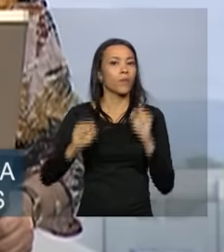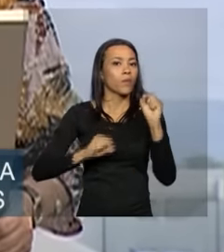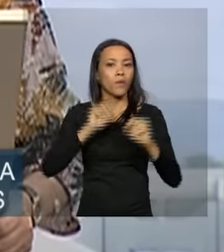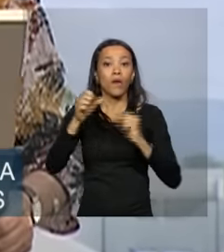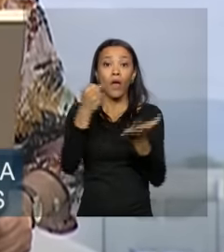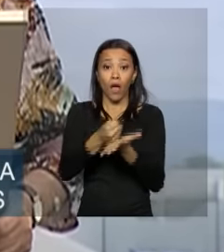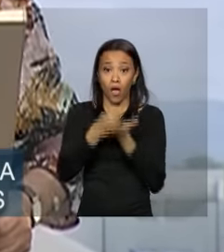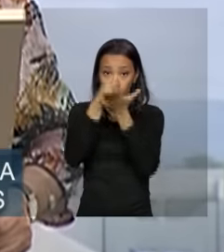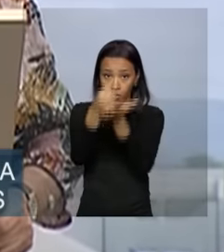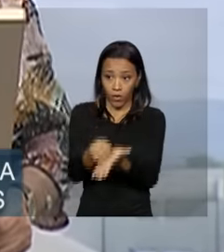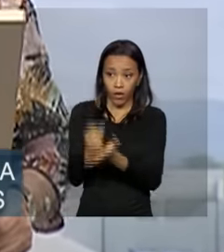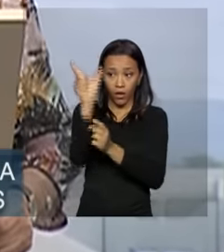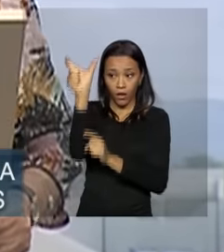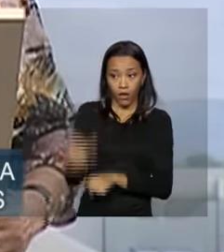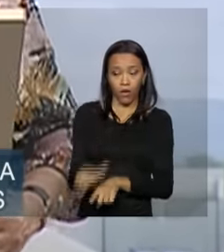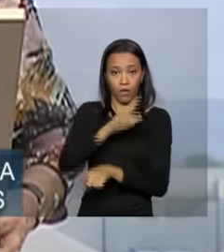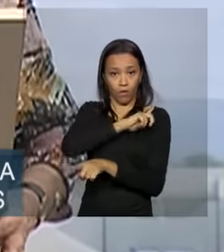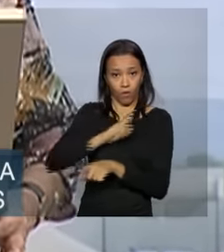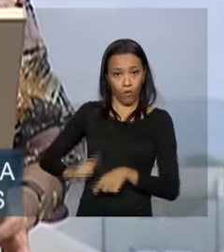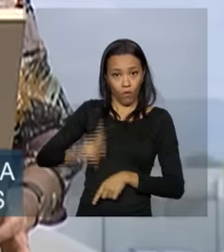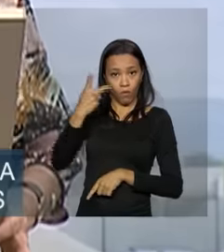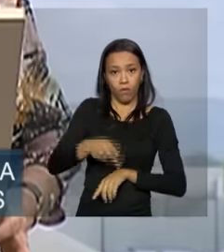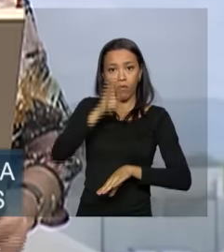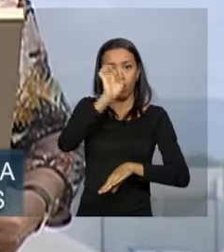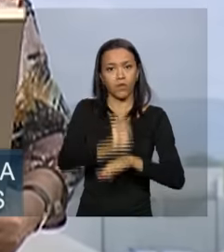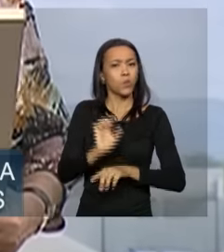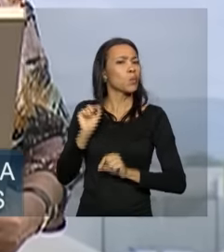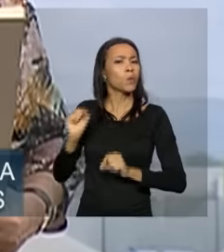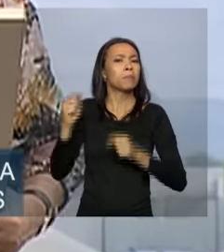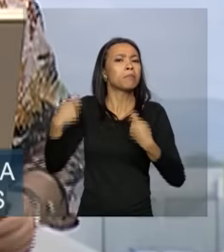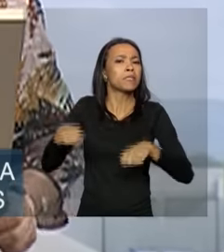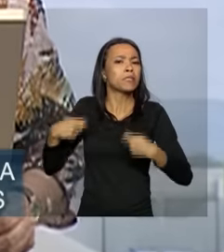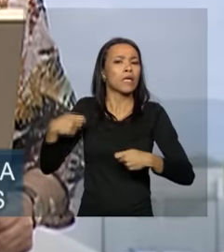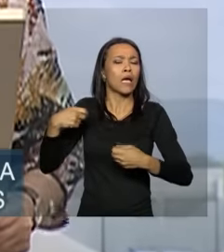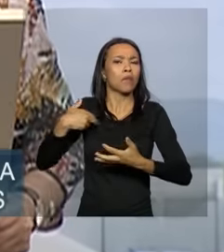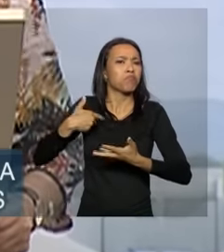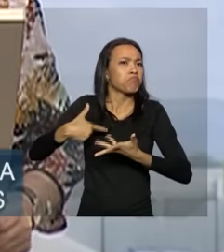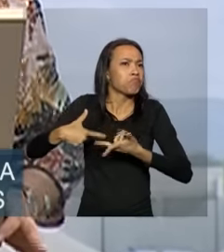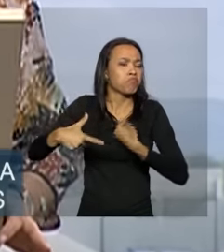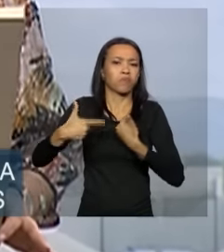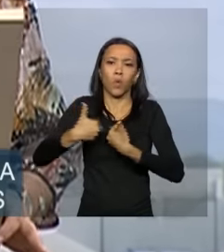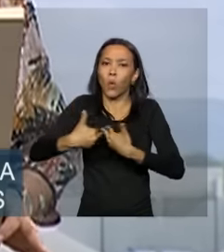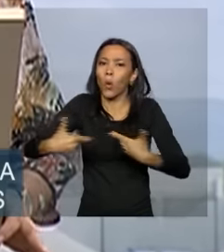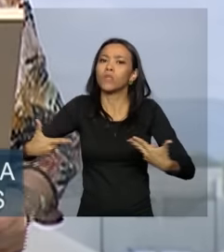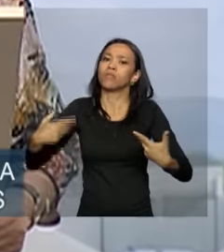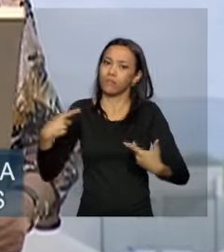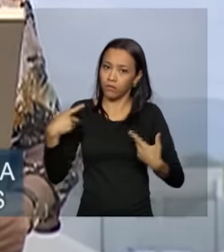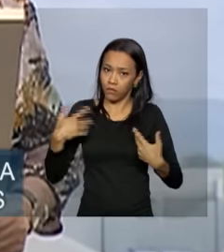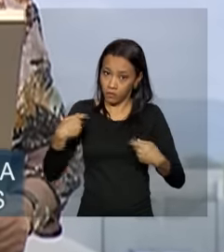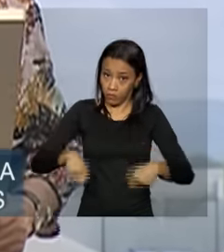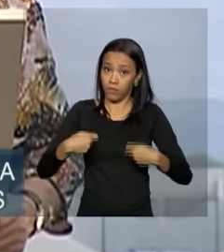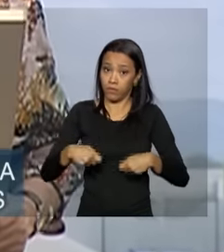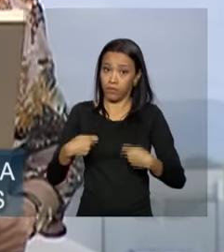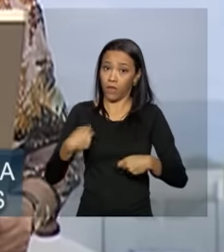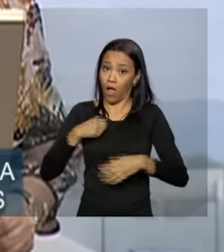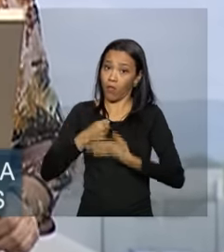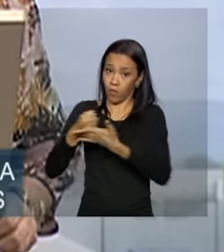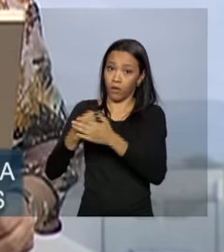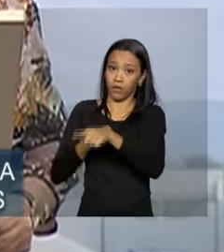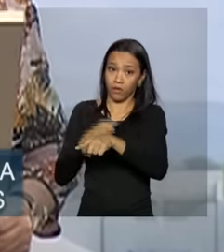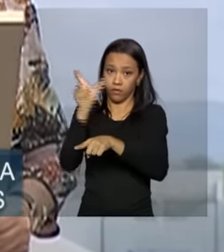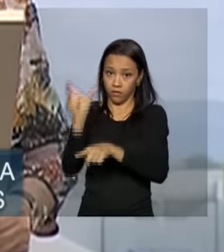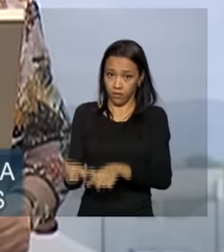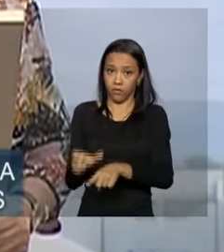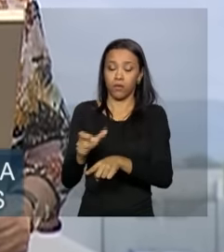o governo do Estado naquilo que for possível e for necessário.